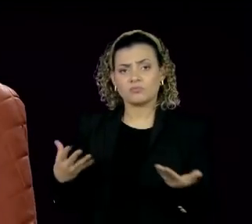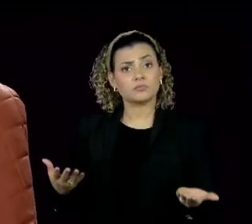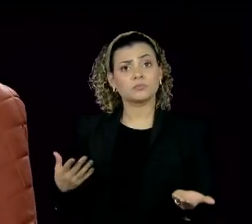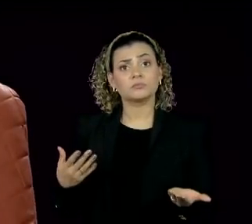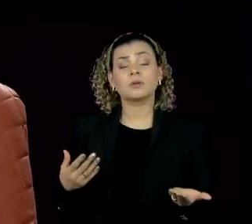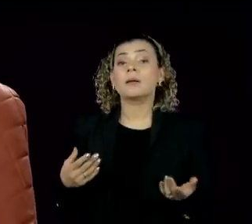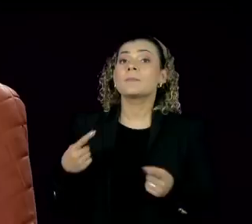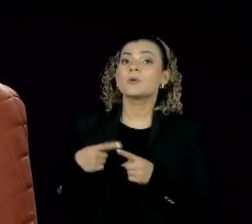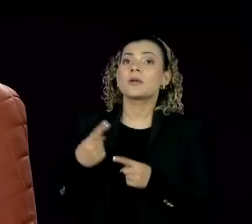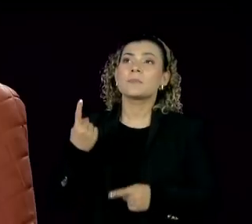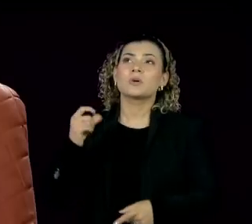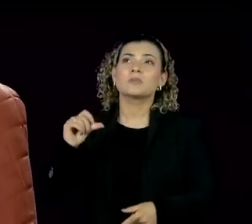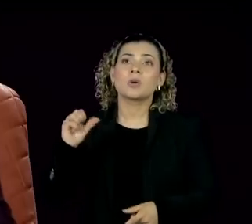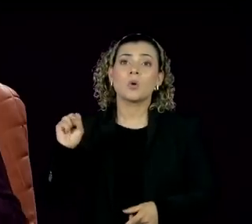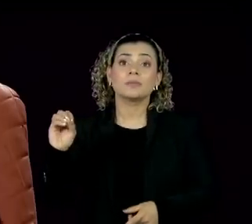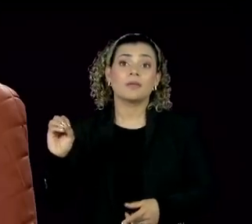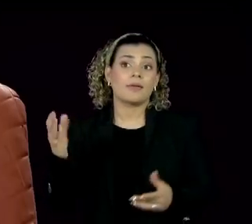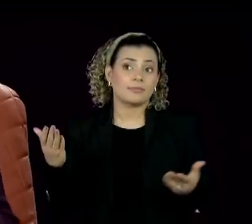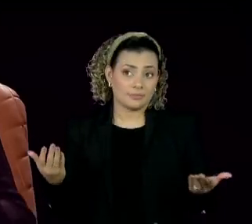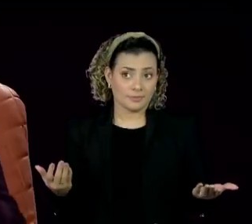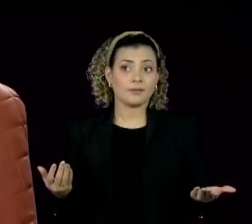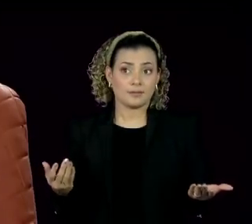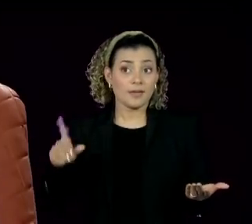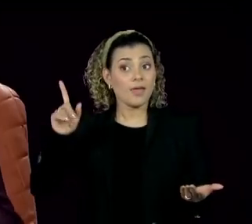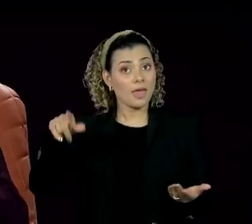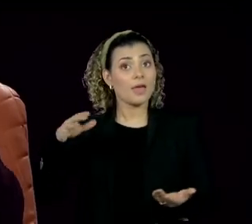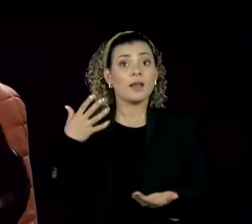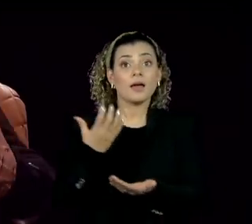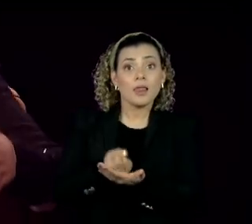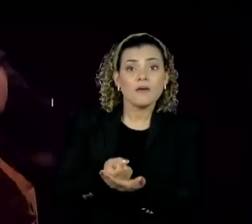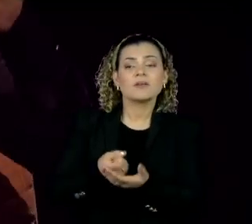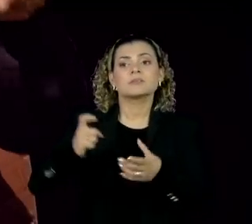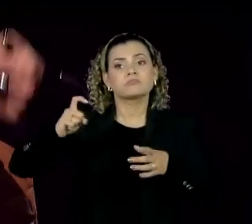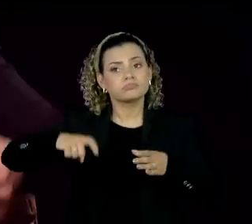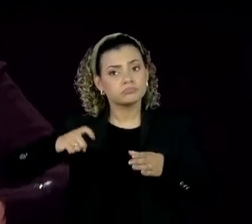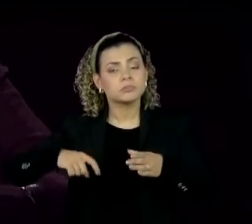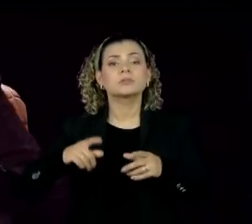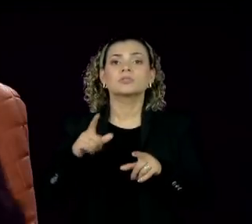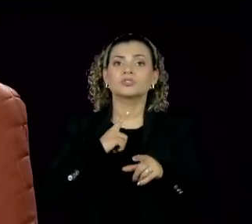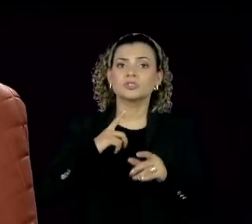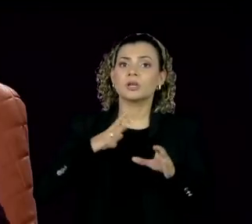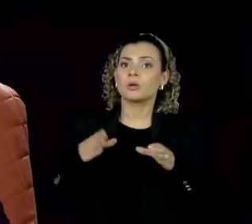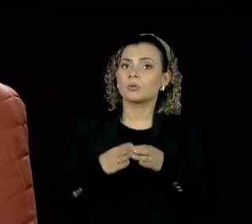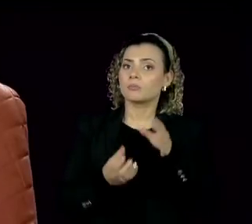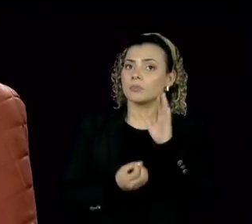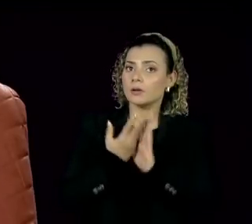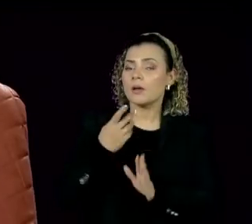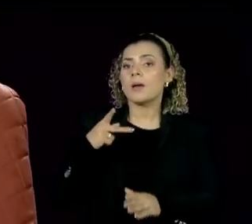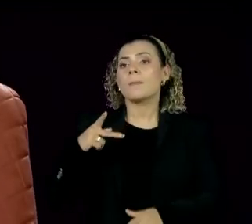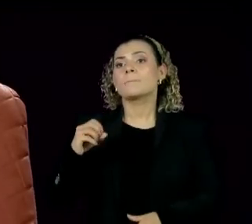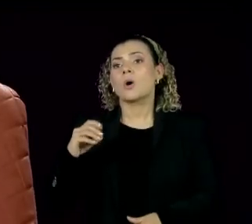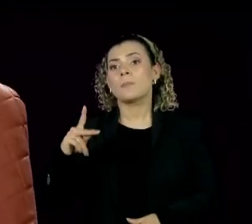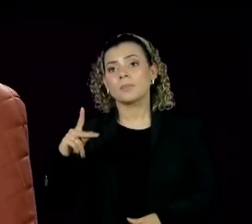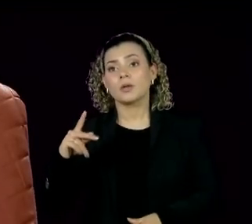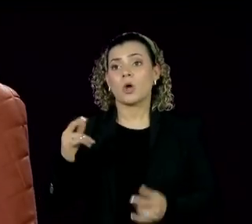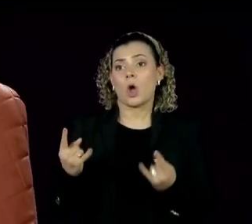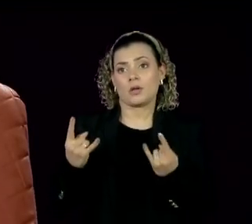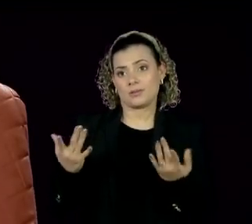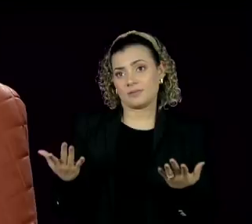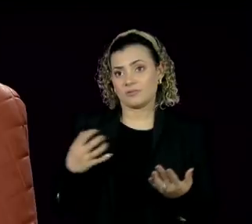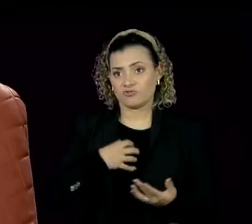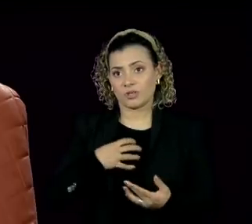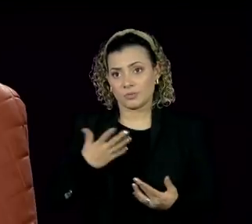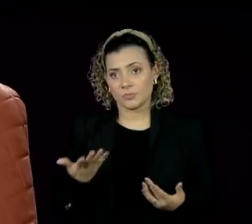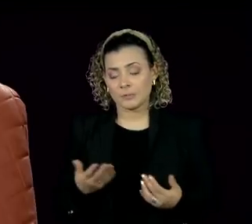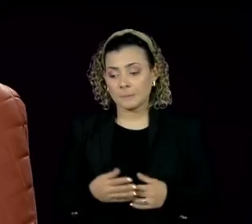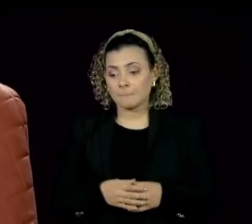estava saindo ali dos anos 80, que ainda era uma gravação, entrava a banda, registrava a banda, né, era pop rock ainda.